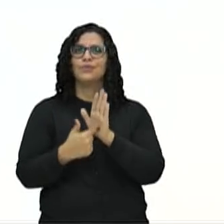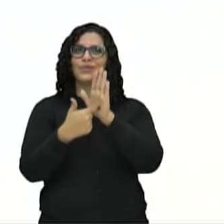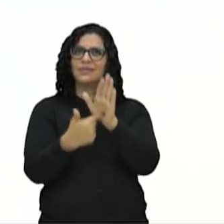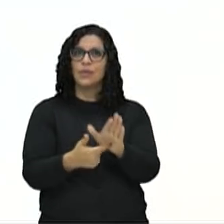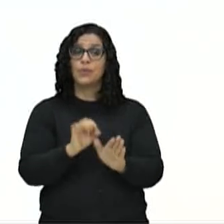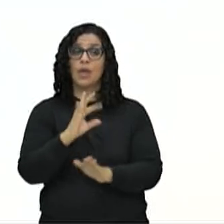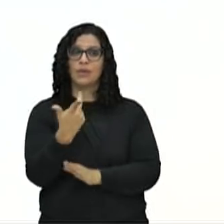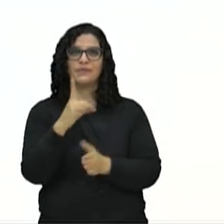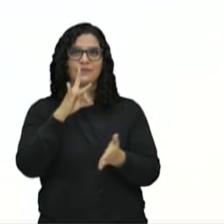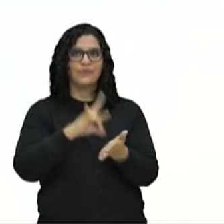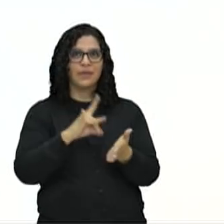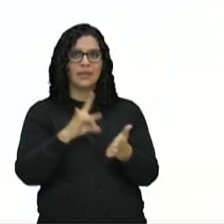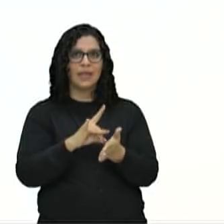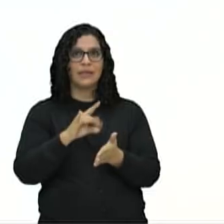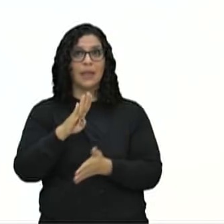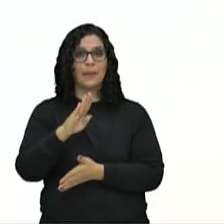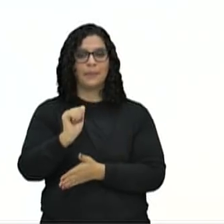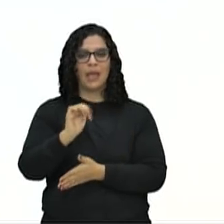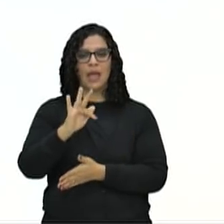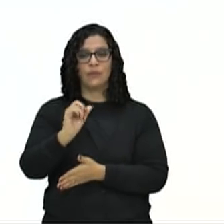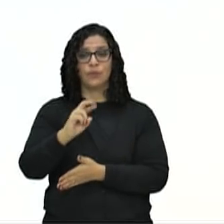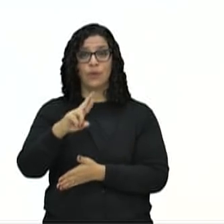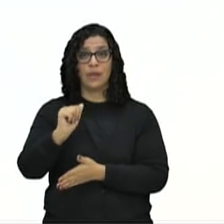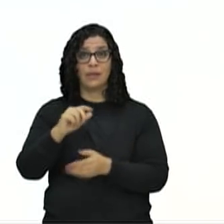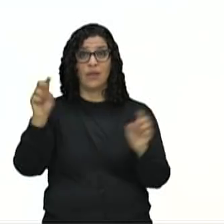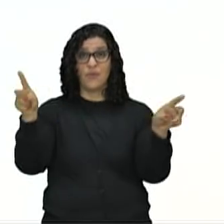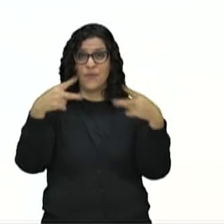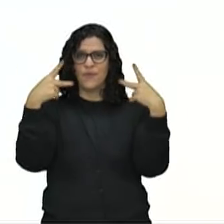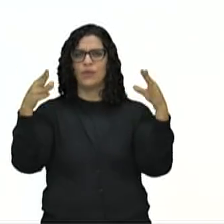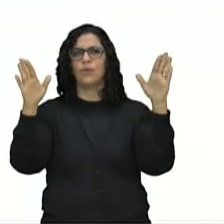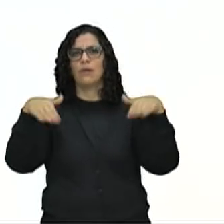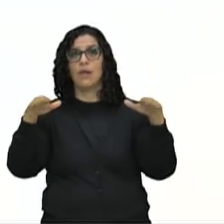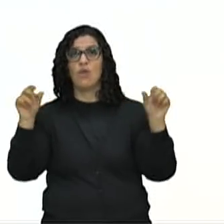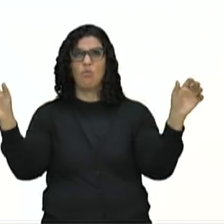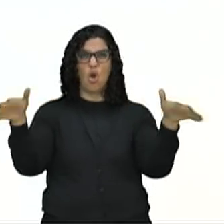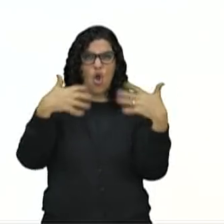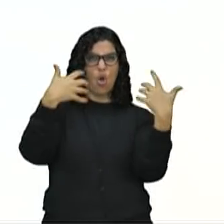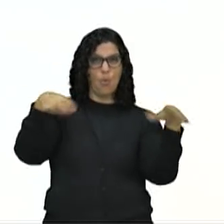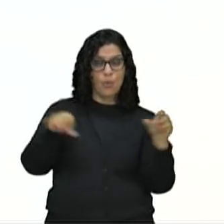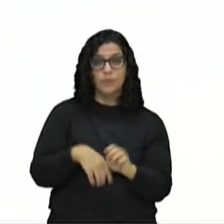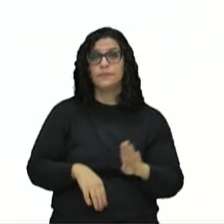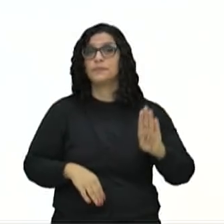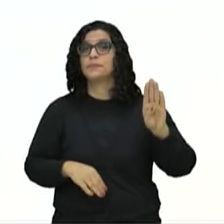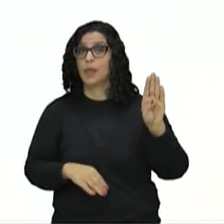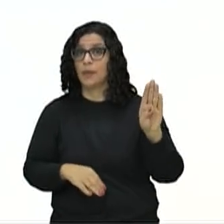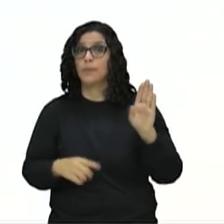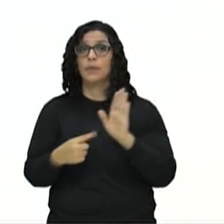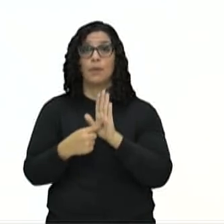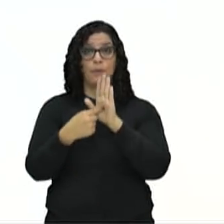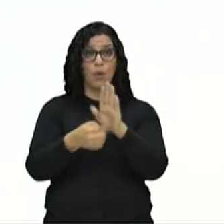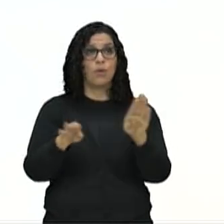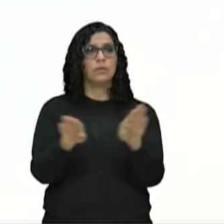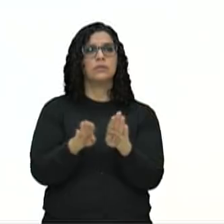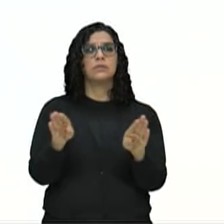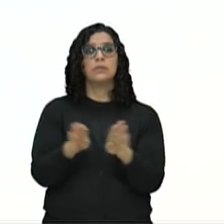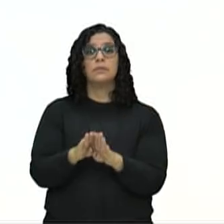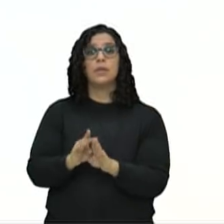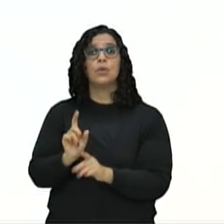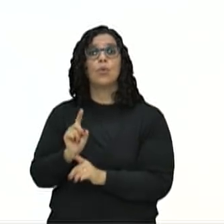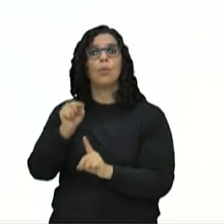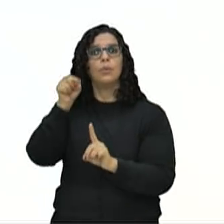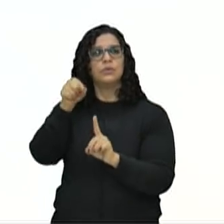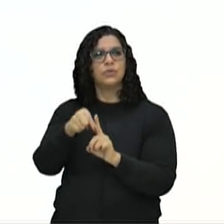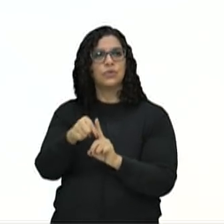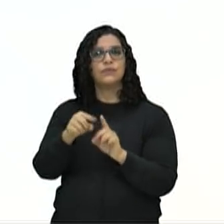entre o que seria uma baforada de vento e uma tempestade. Porque indica a intenção do autor